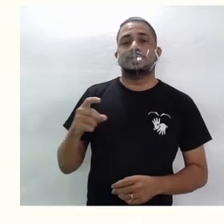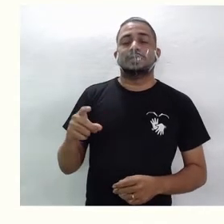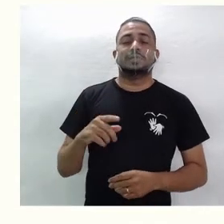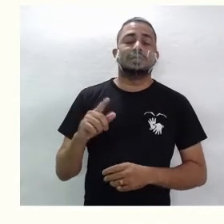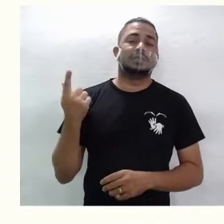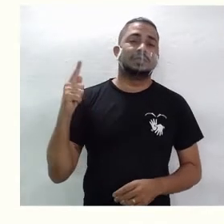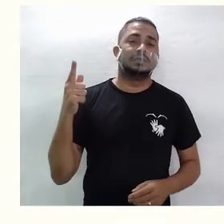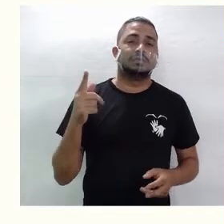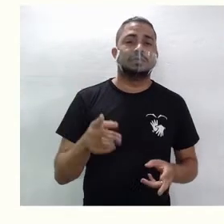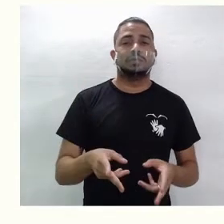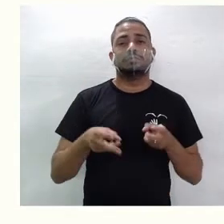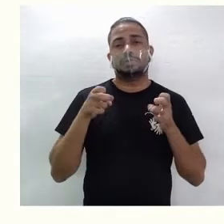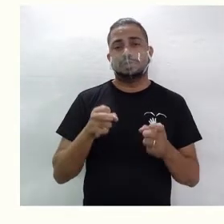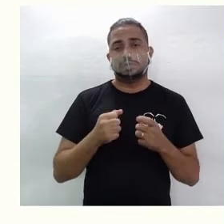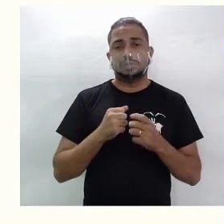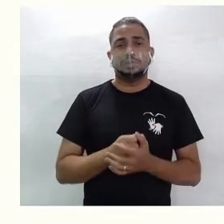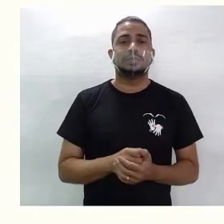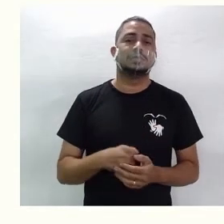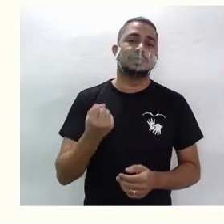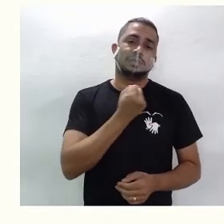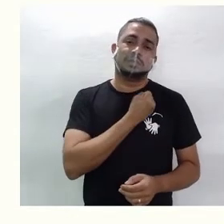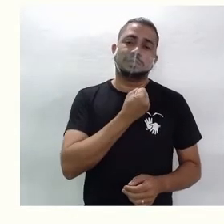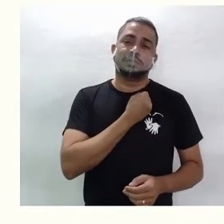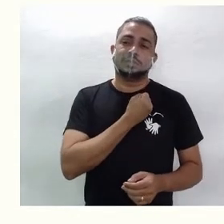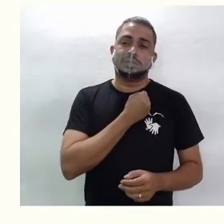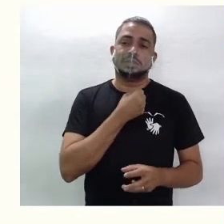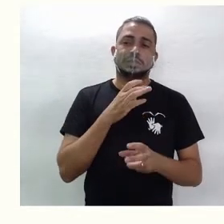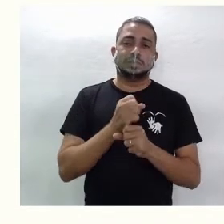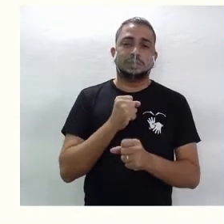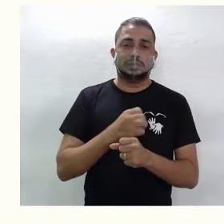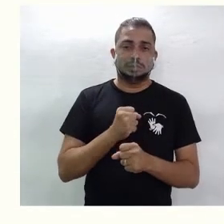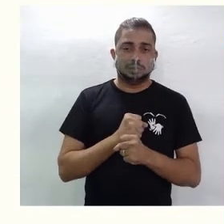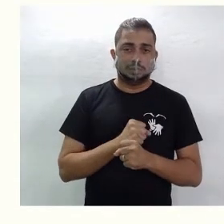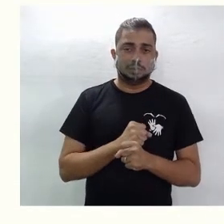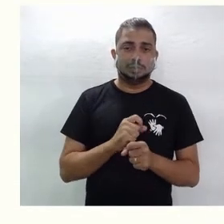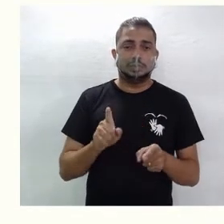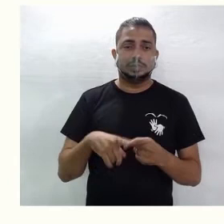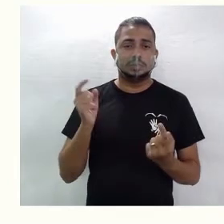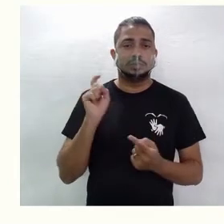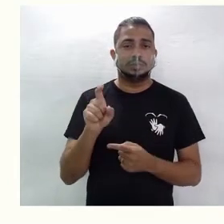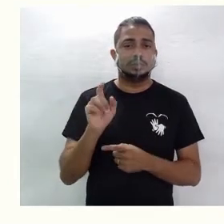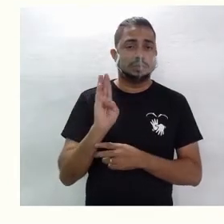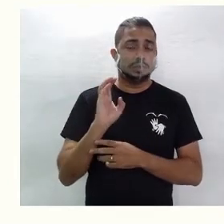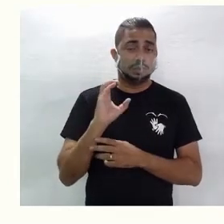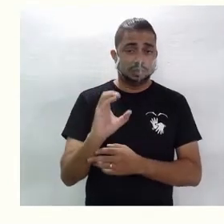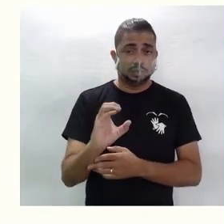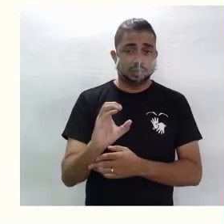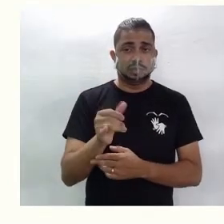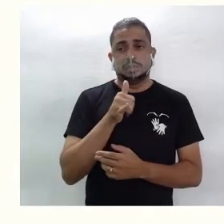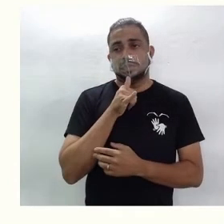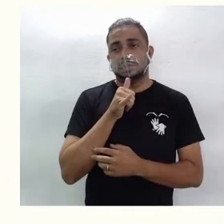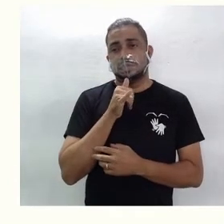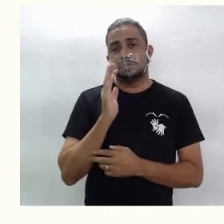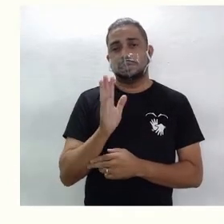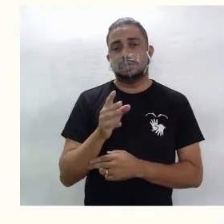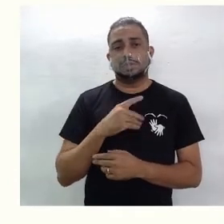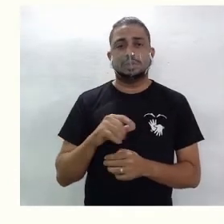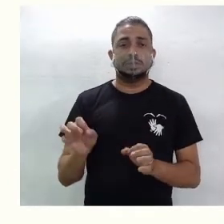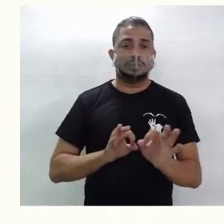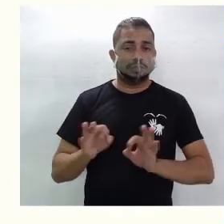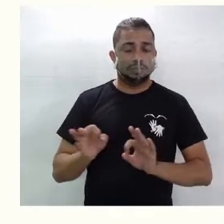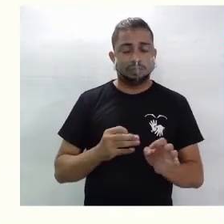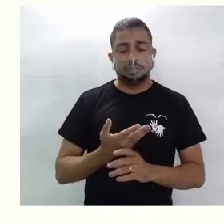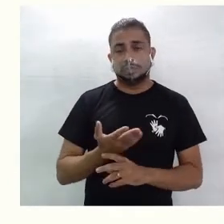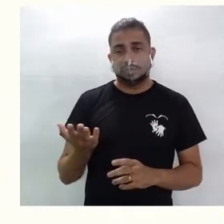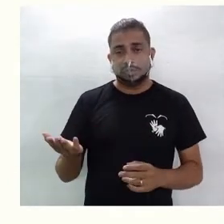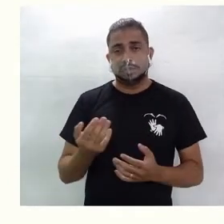gente observa a numeração, o cálculo, tá? Então, no ponto C, que foi o exemplo que eu já deixei prontinho para vocês aí,